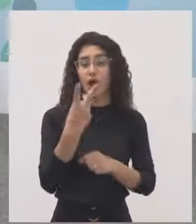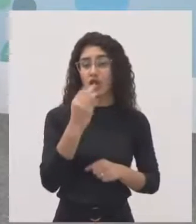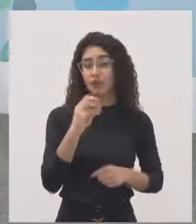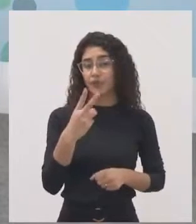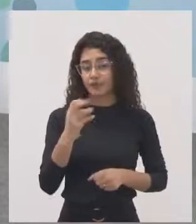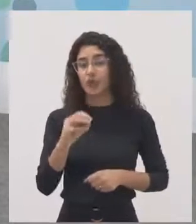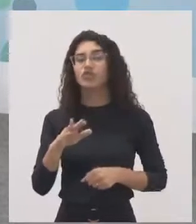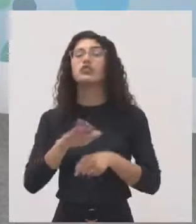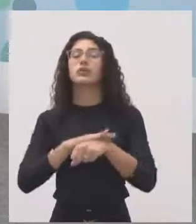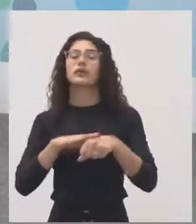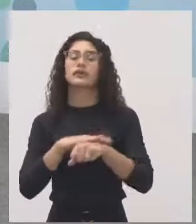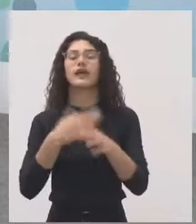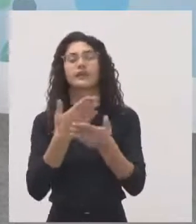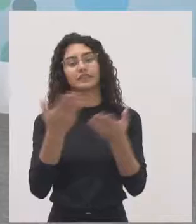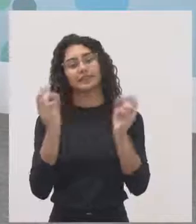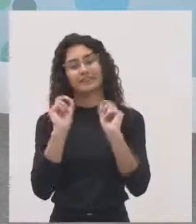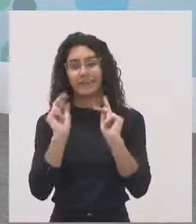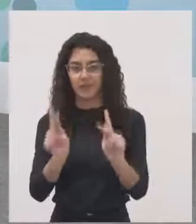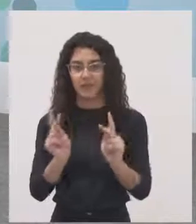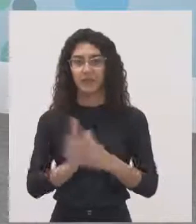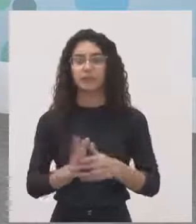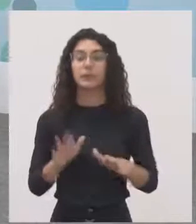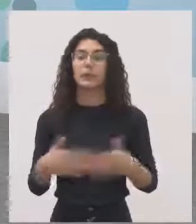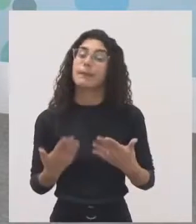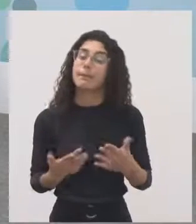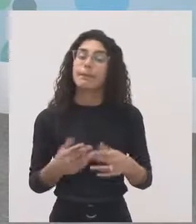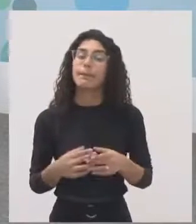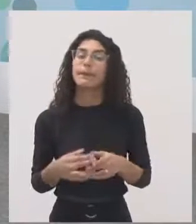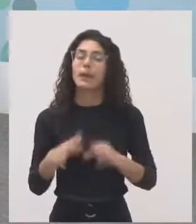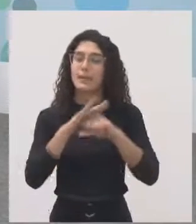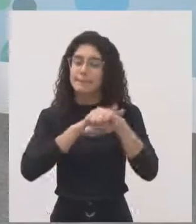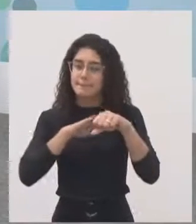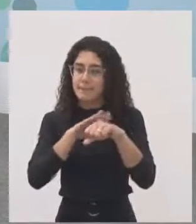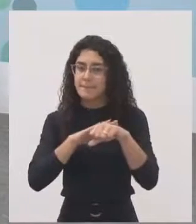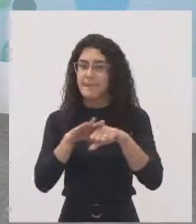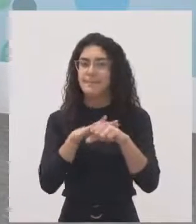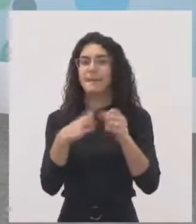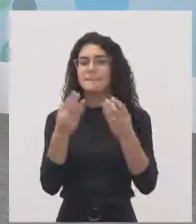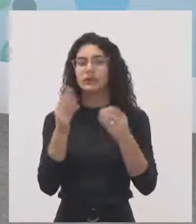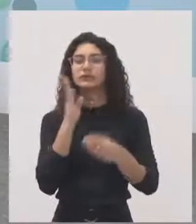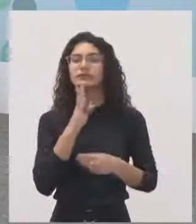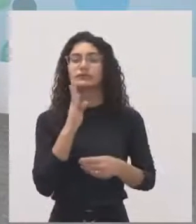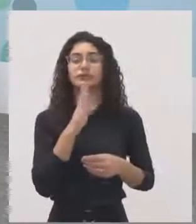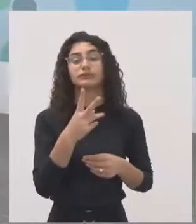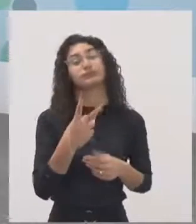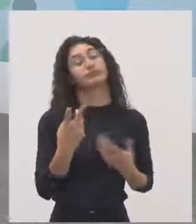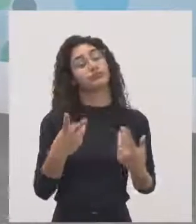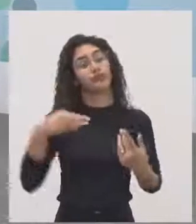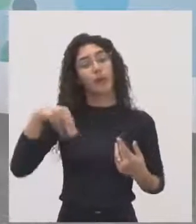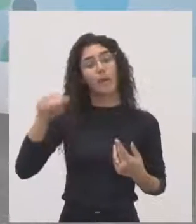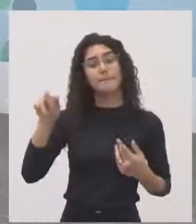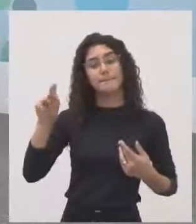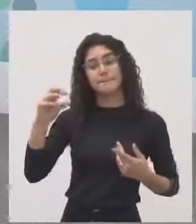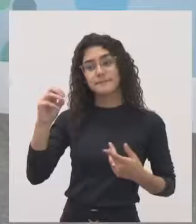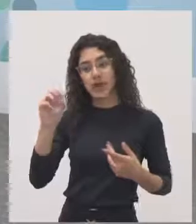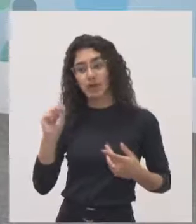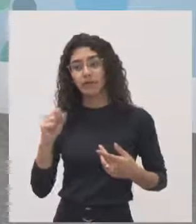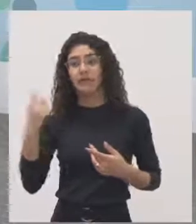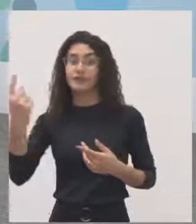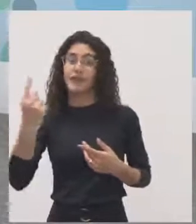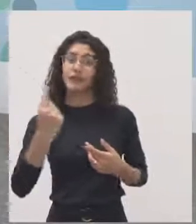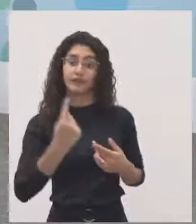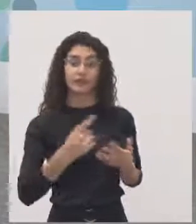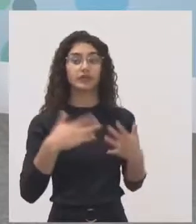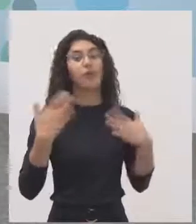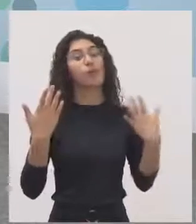para conversar com vocês, tá bom? Então a gente vai trazer aí um bate-papo para vocês. Vamos ver se o Marcos... vai dar o ar da graça, né?